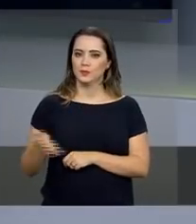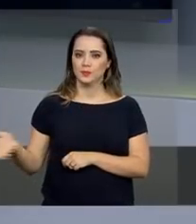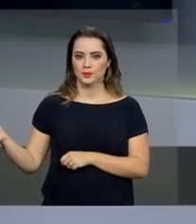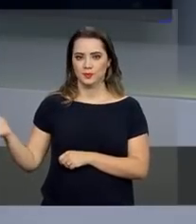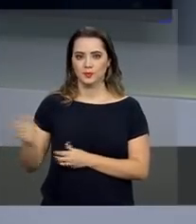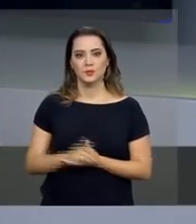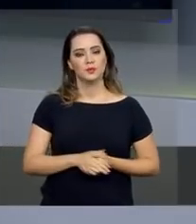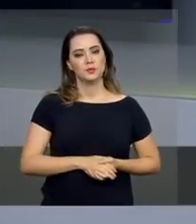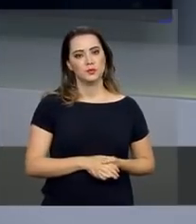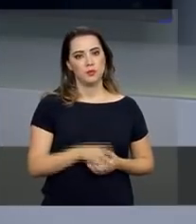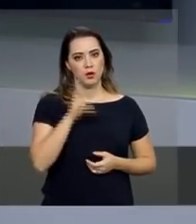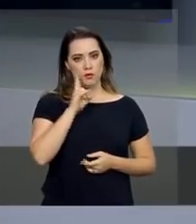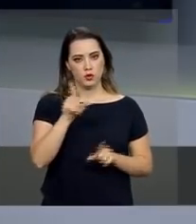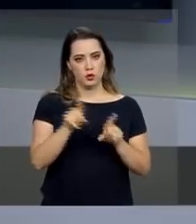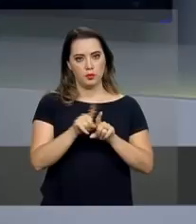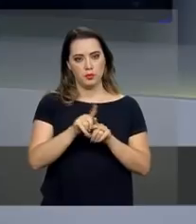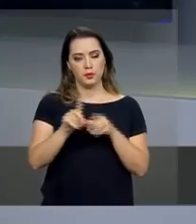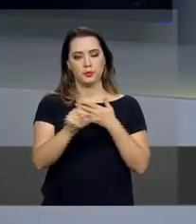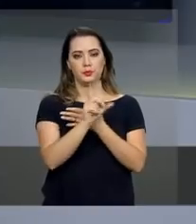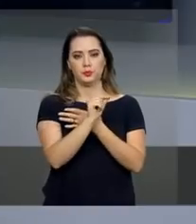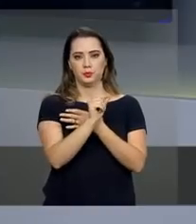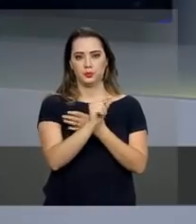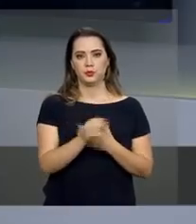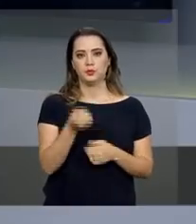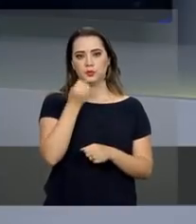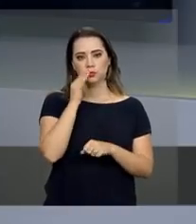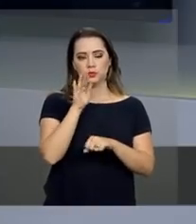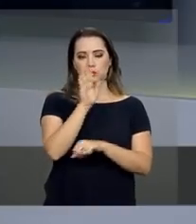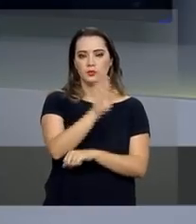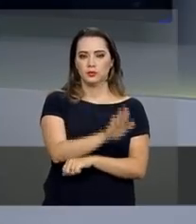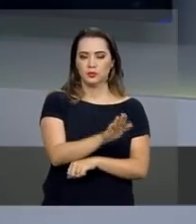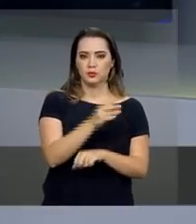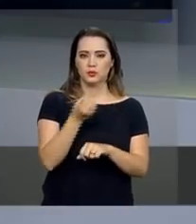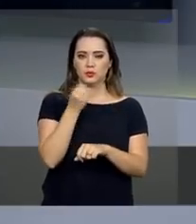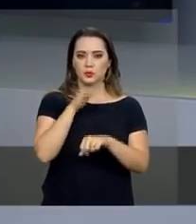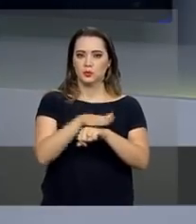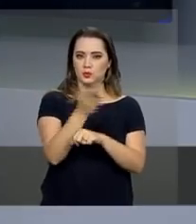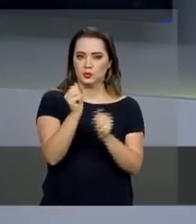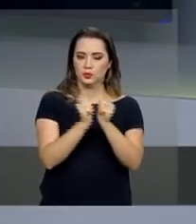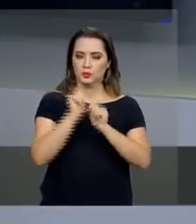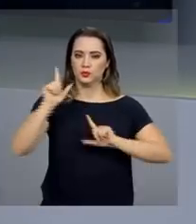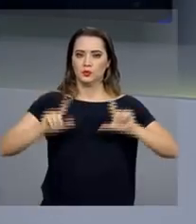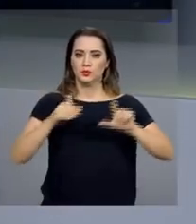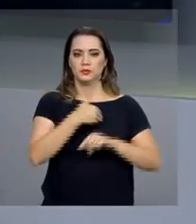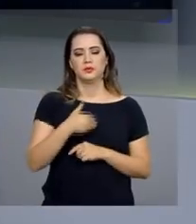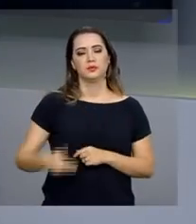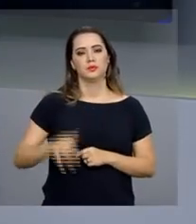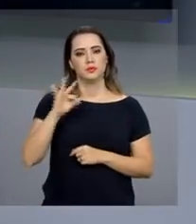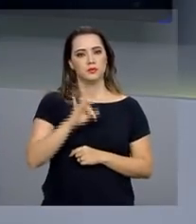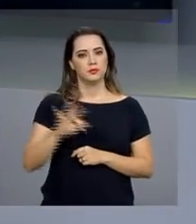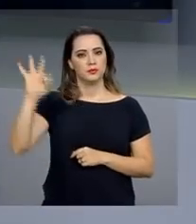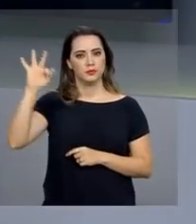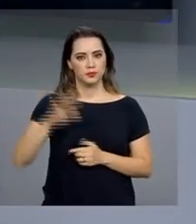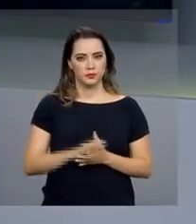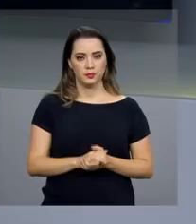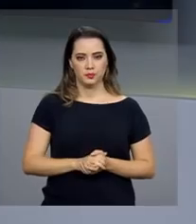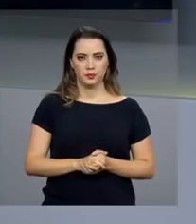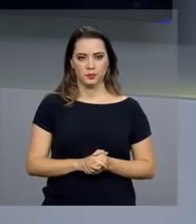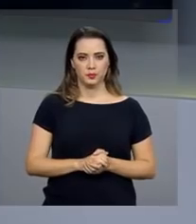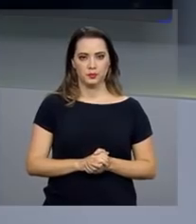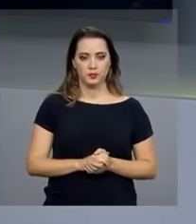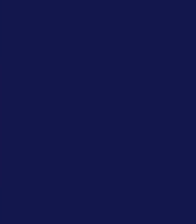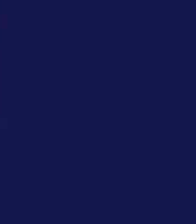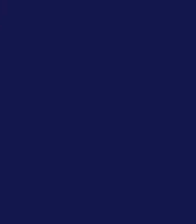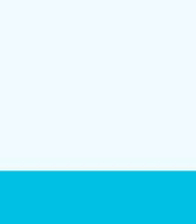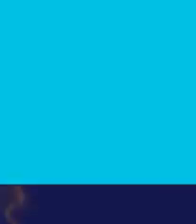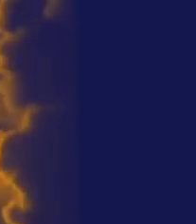canal no youtube acesse também o nosso perfil no twitter uma boa noite pra você continue com a gente aqui na nbr a tv do governo federal